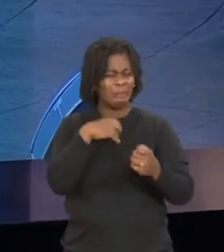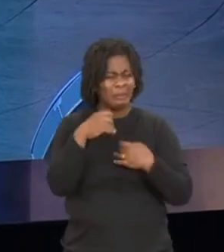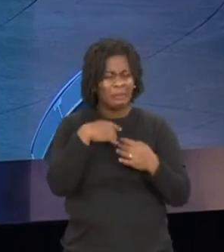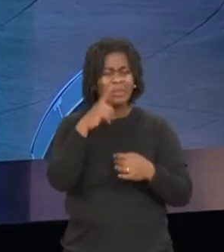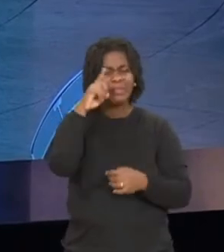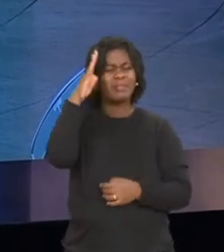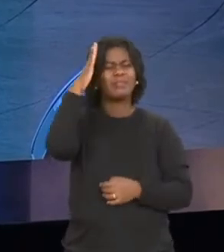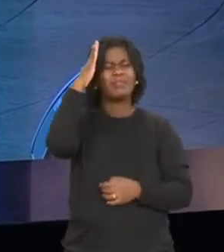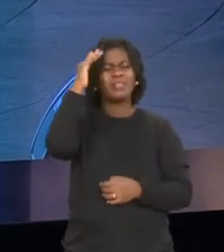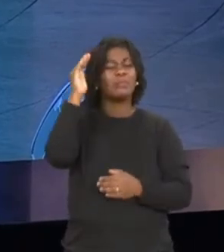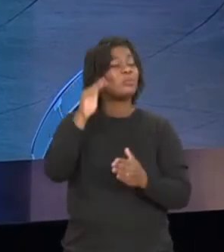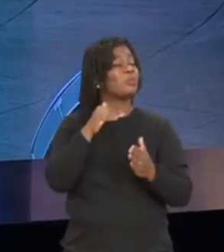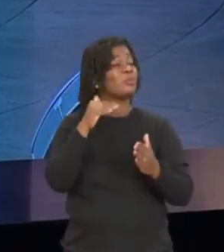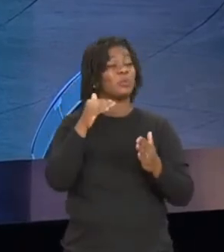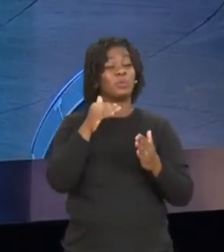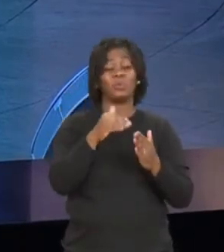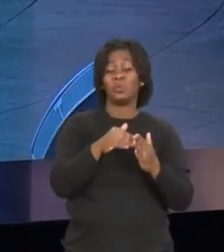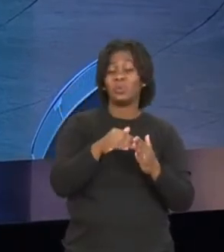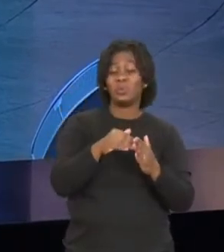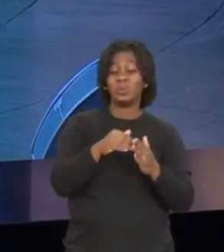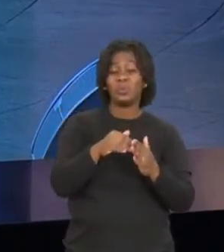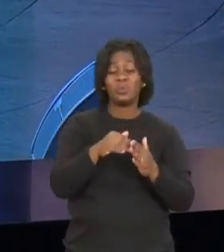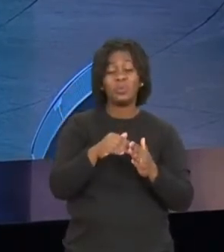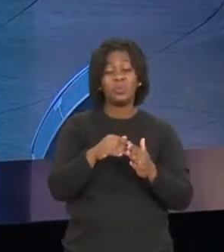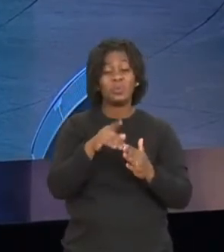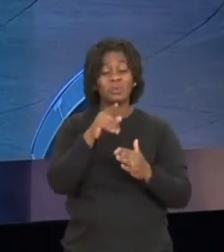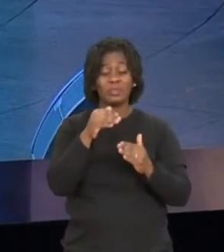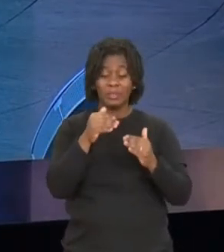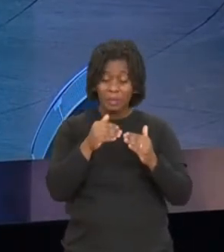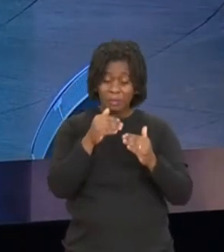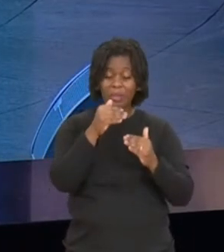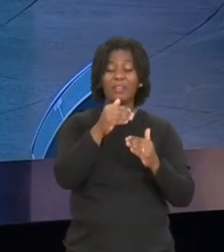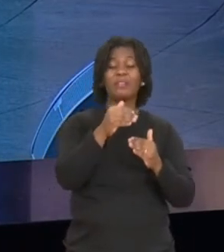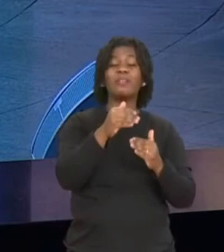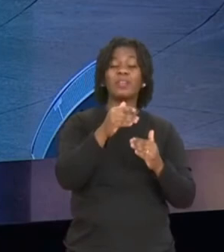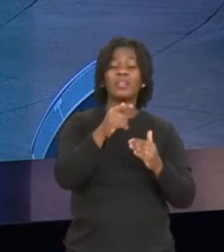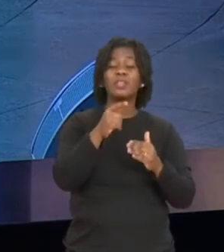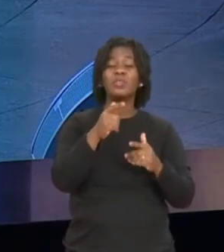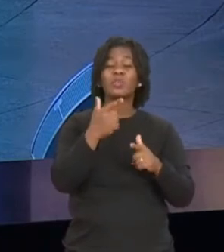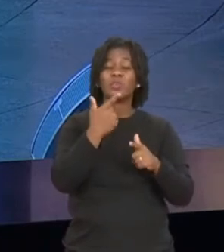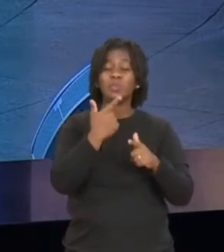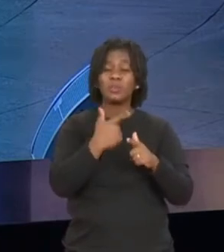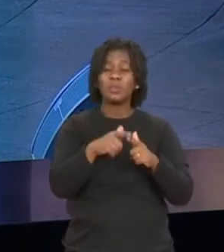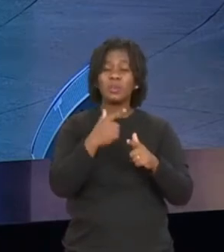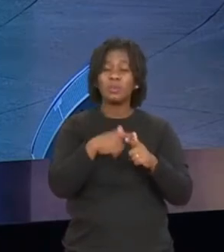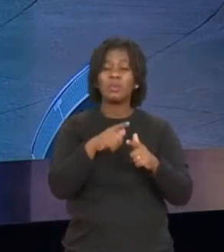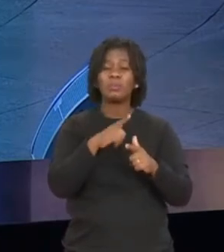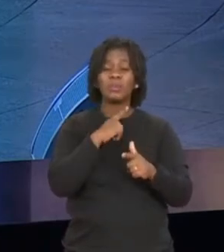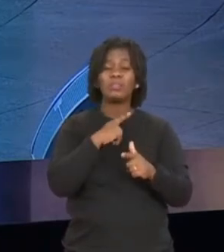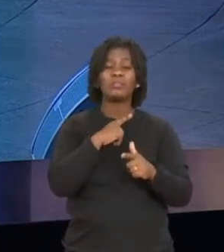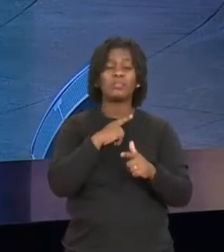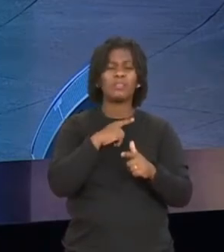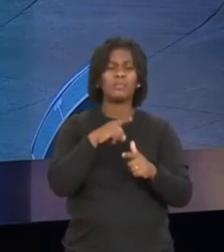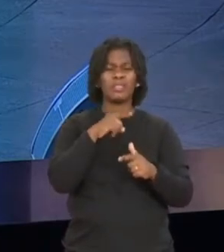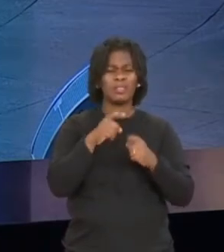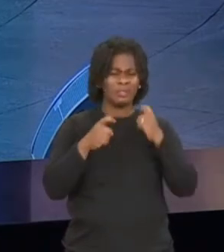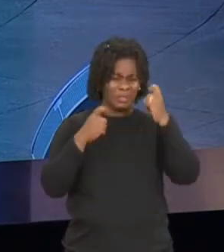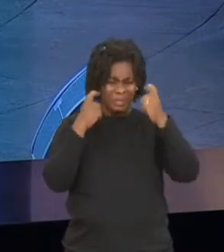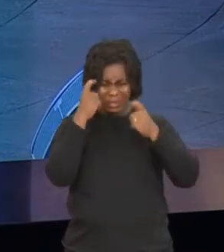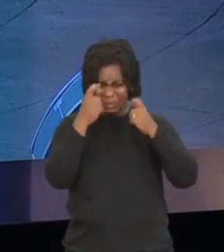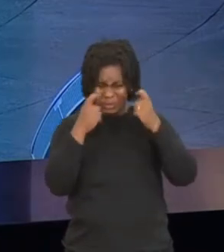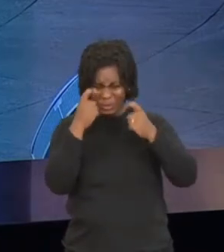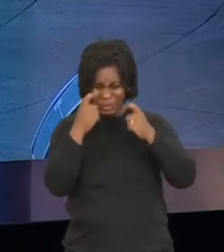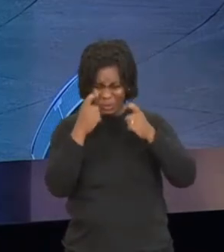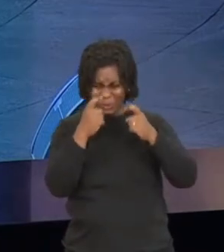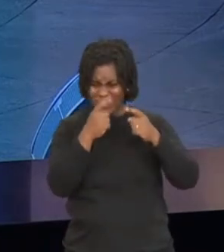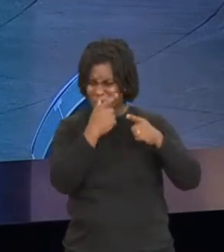eu sei de tudo, eu sei do que você tem pela frente para enfrentar. Não se preocupe com Esaú, com as ameaças,